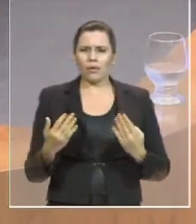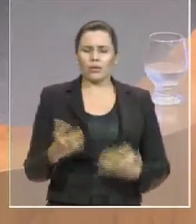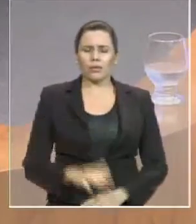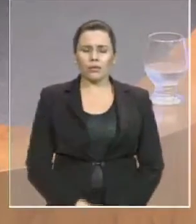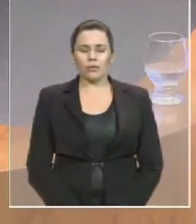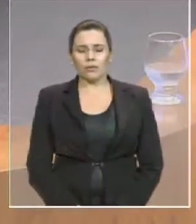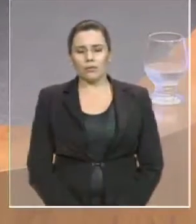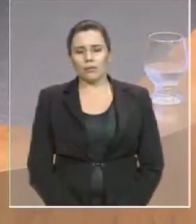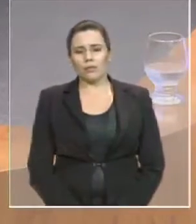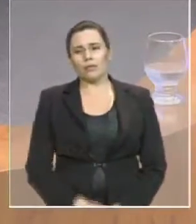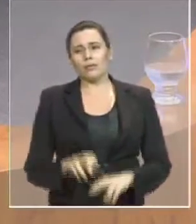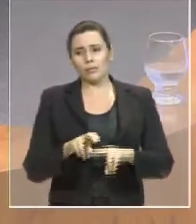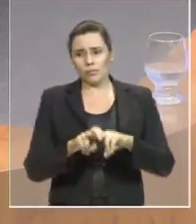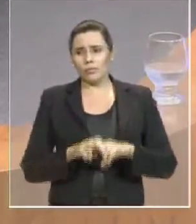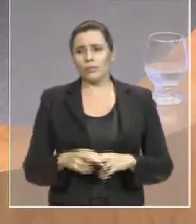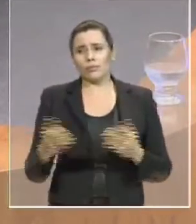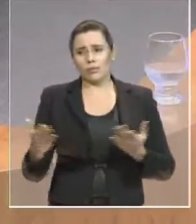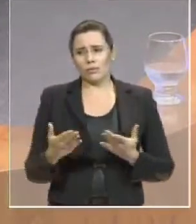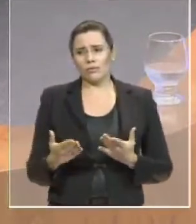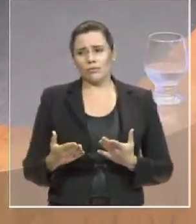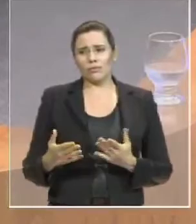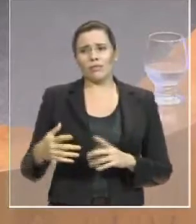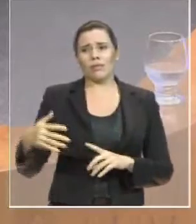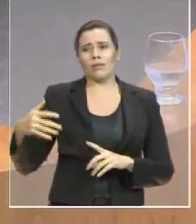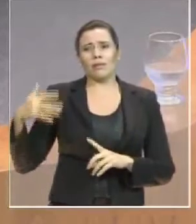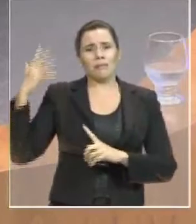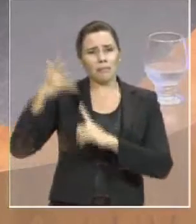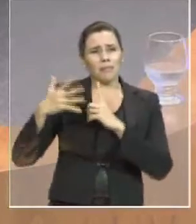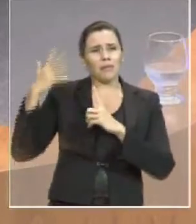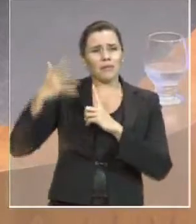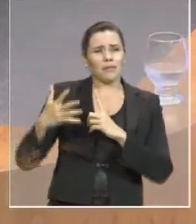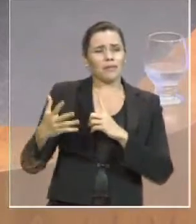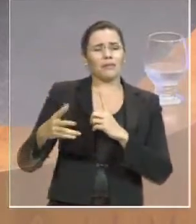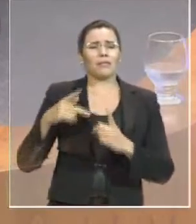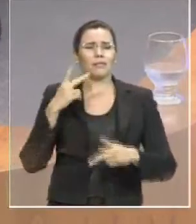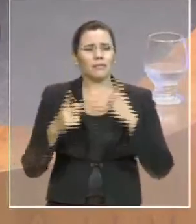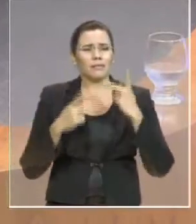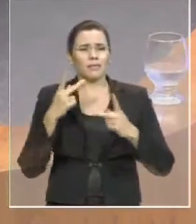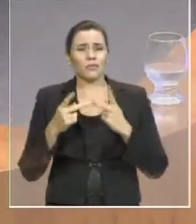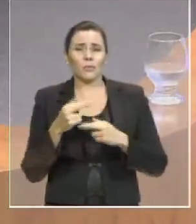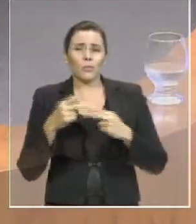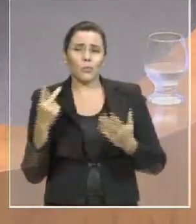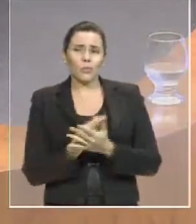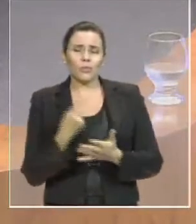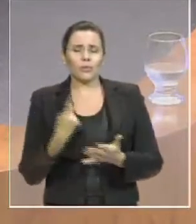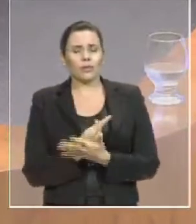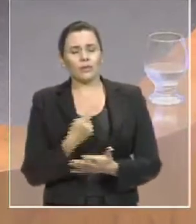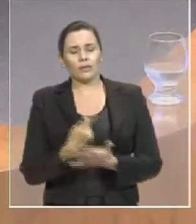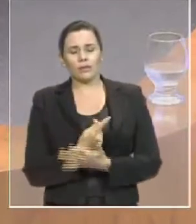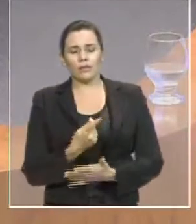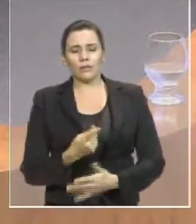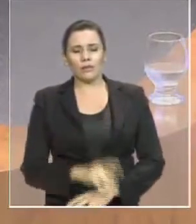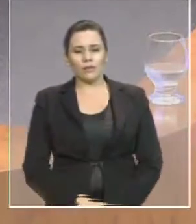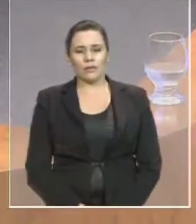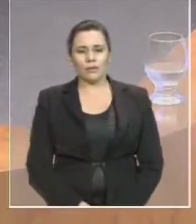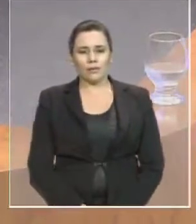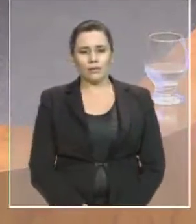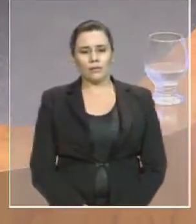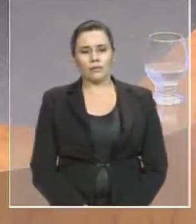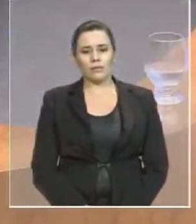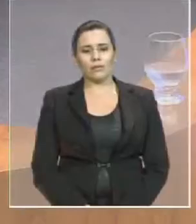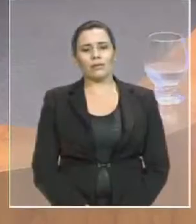erros simples e práticos de matemática, mas para isso a gente pode estudar a